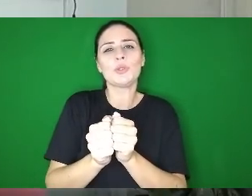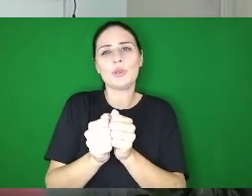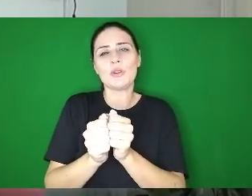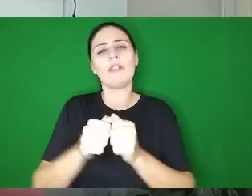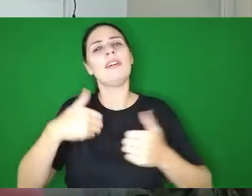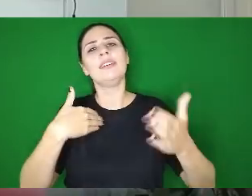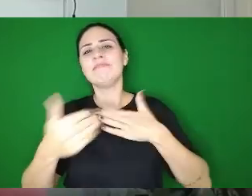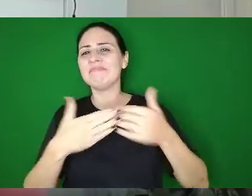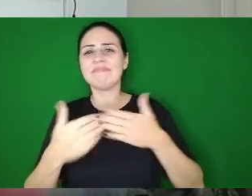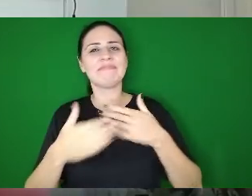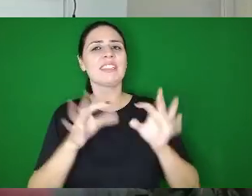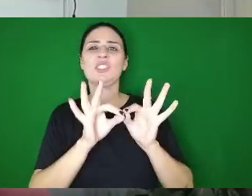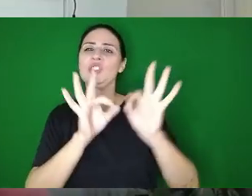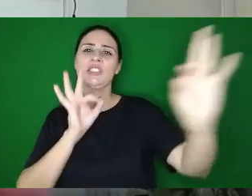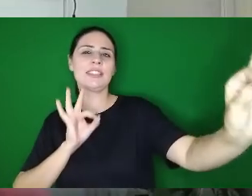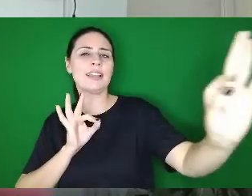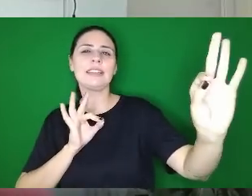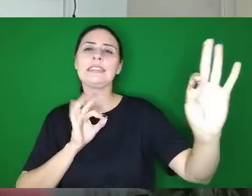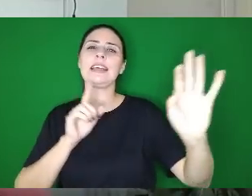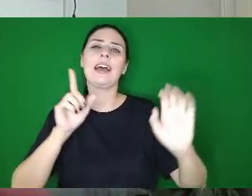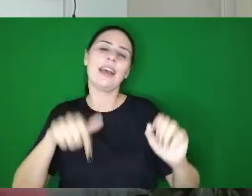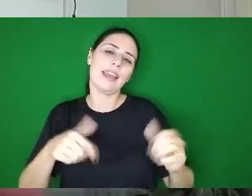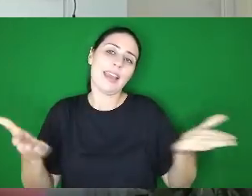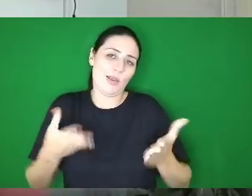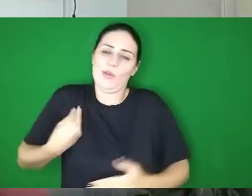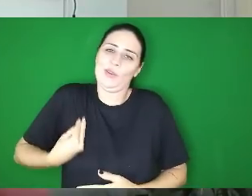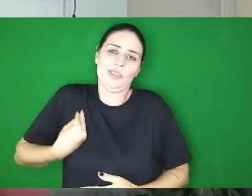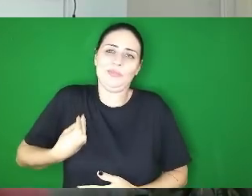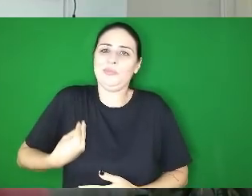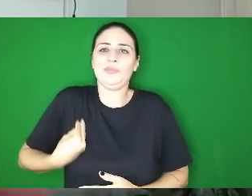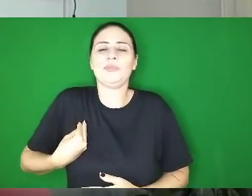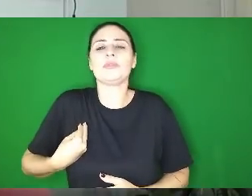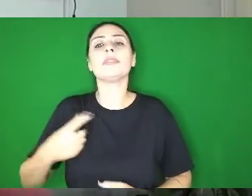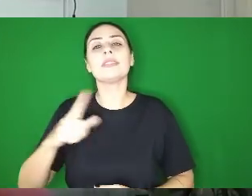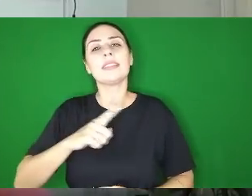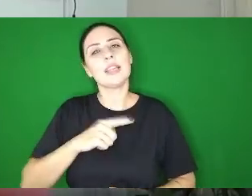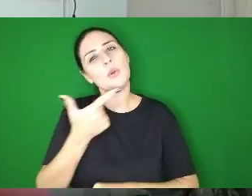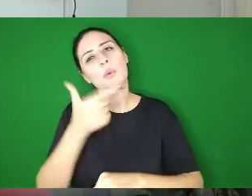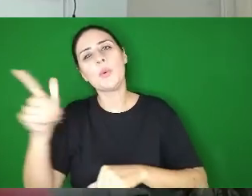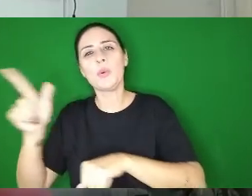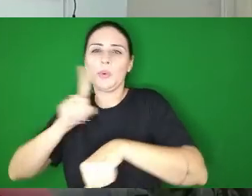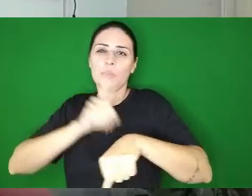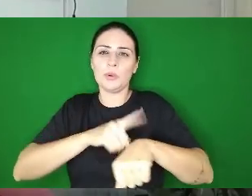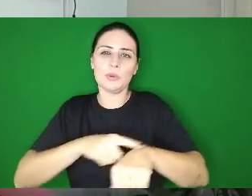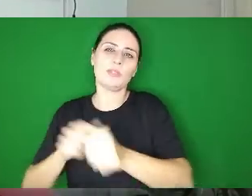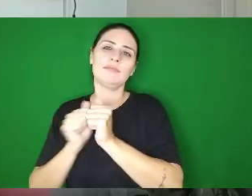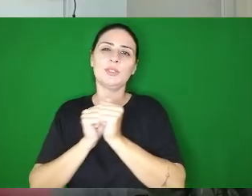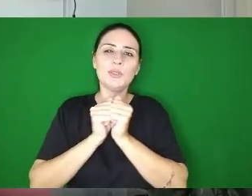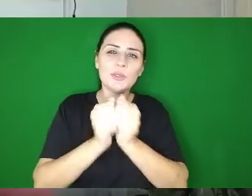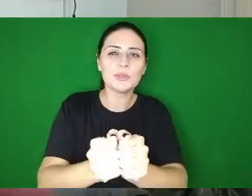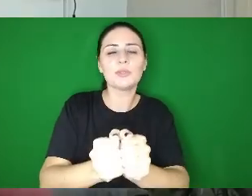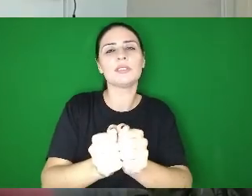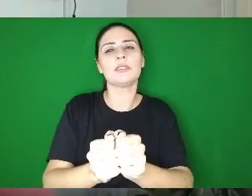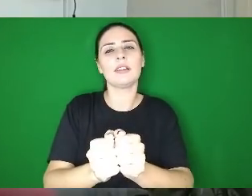da distância, que a gente sabe que se faz necessária nesse momento. Teremos outros momentos com certeza juntas,